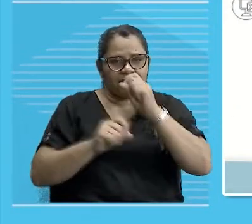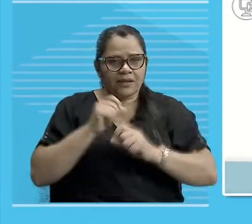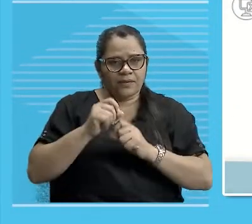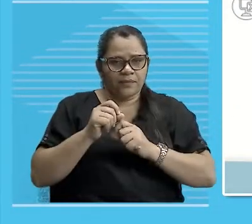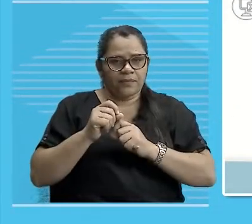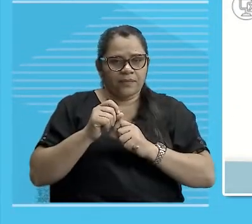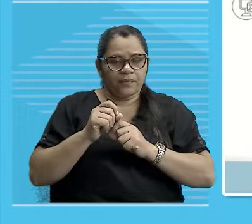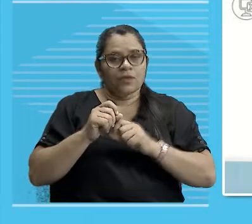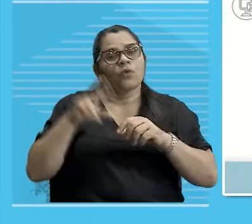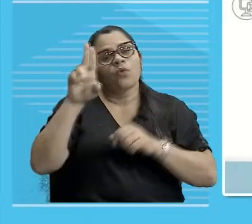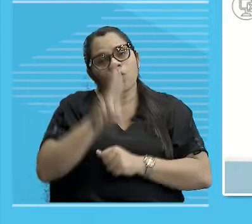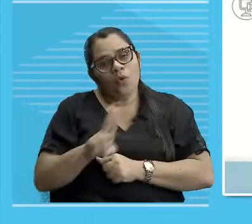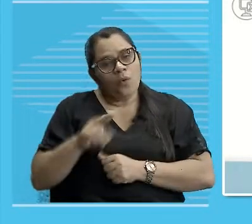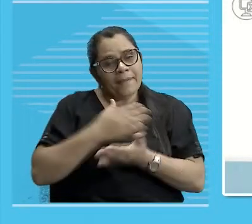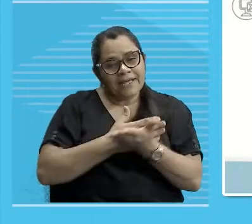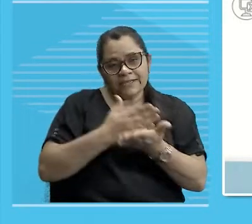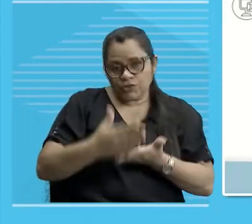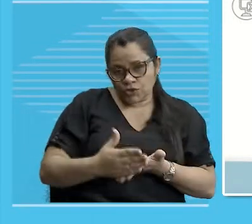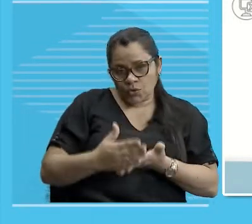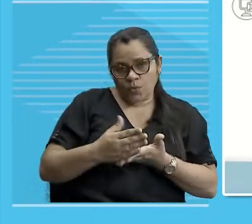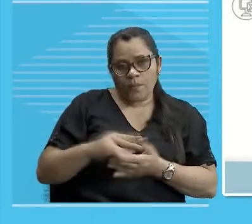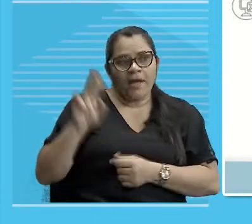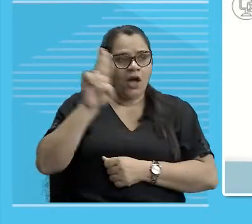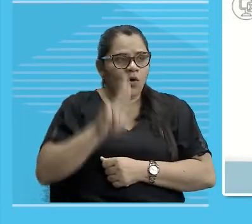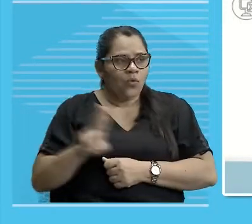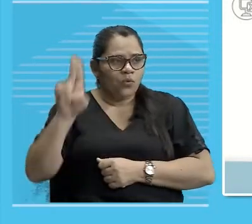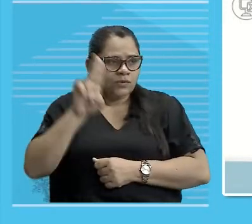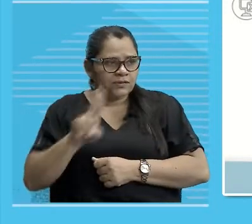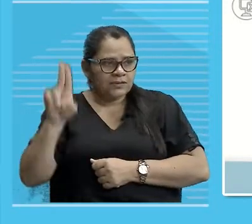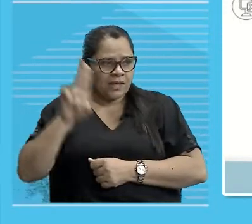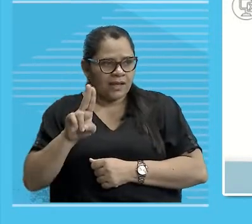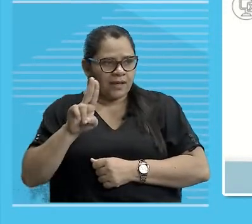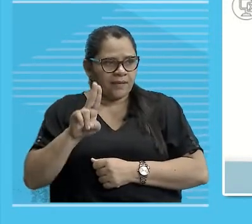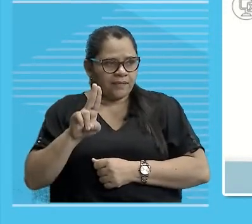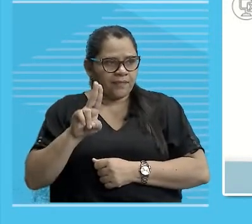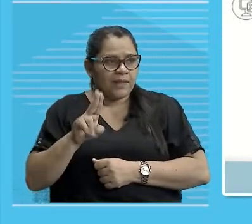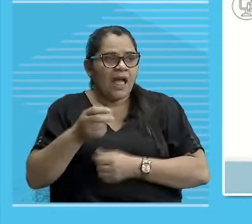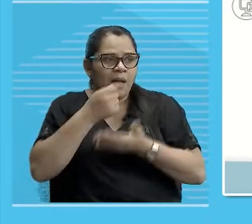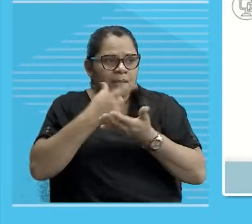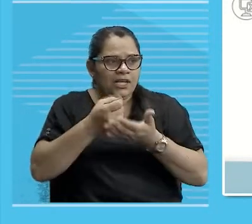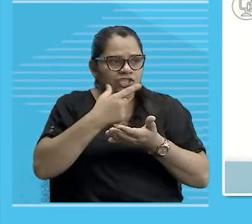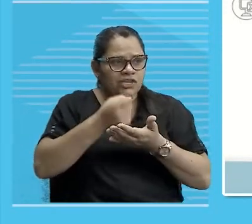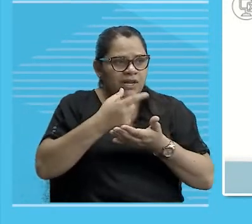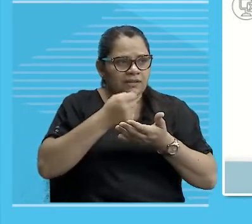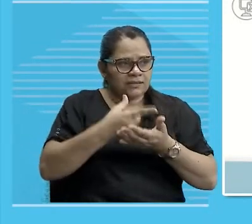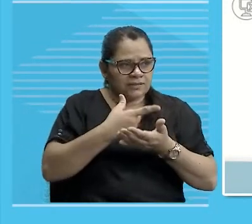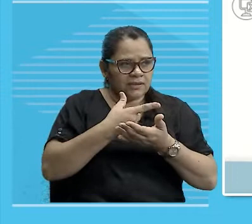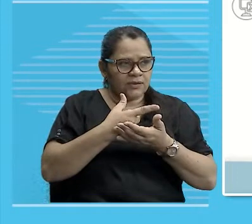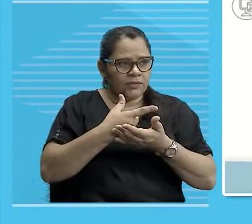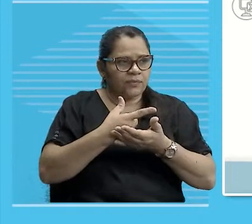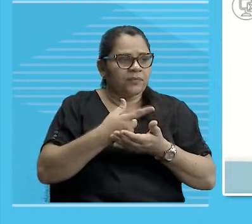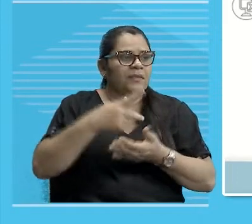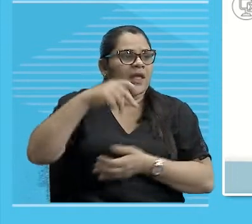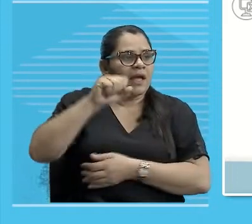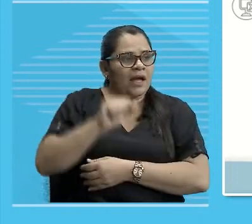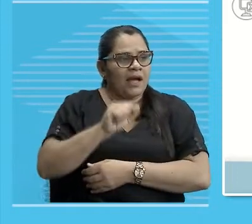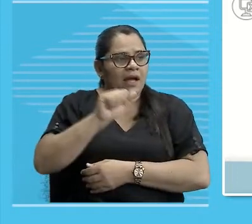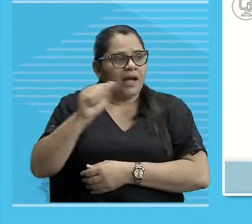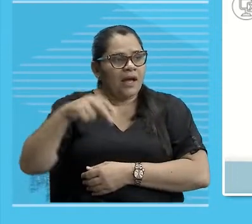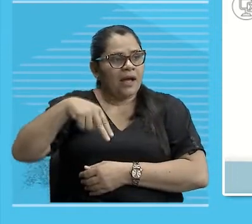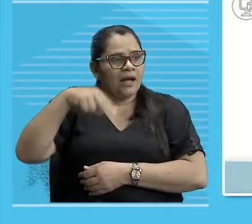passou-se a utilizar os famosos benzodiazepínicos como ansiolíticos